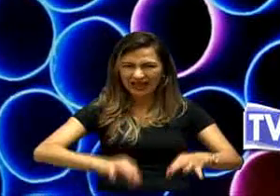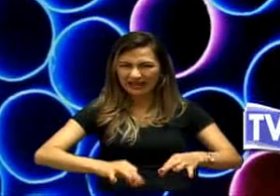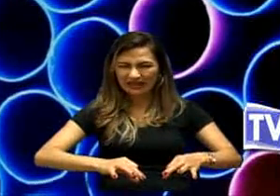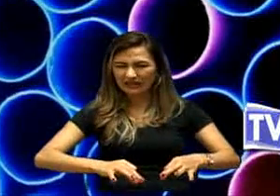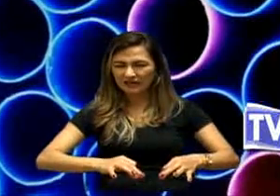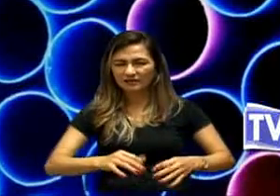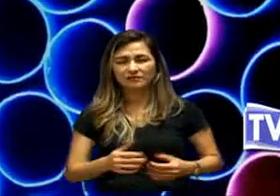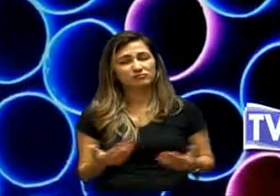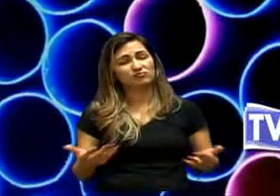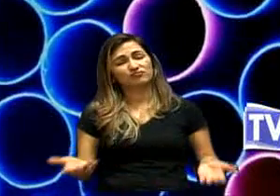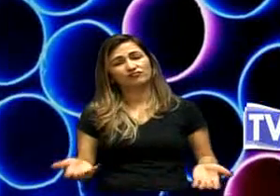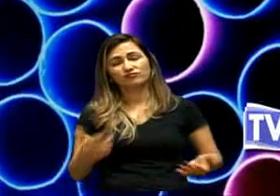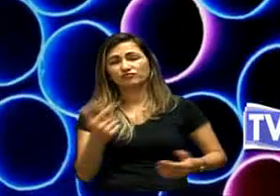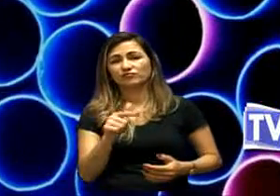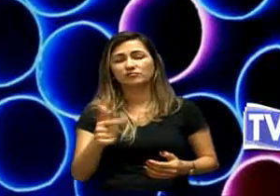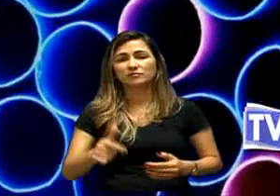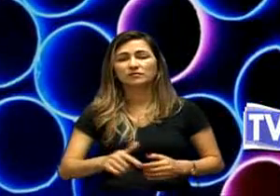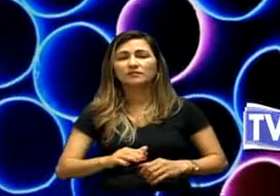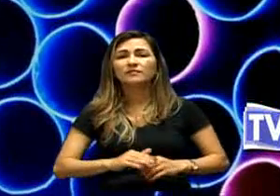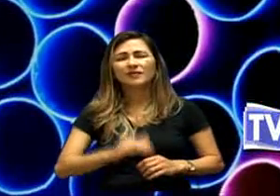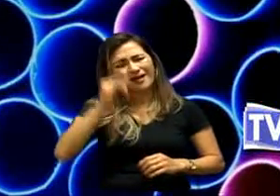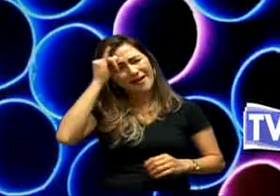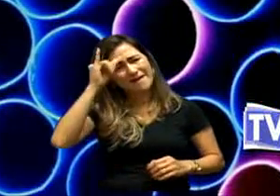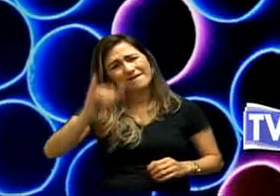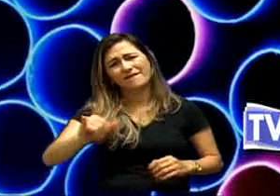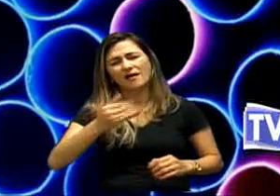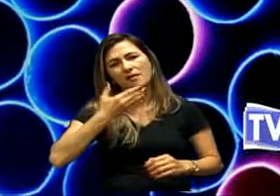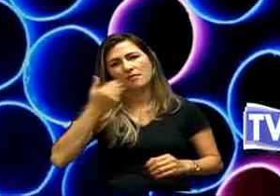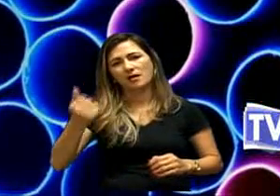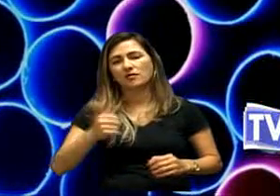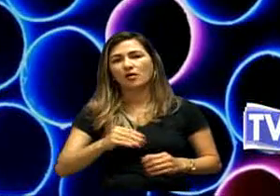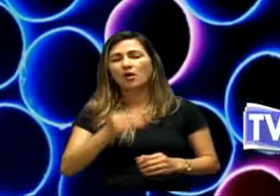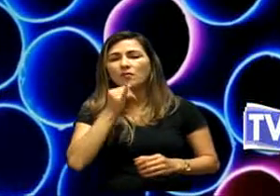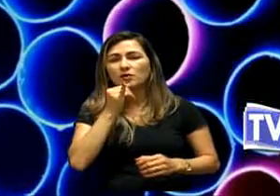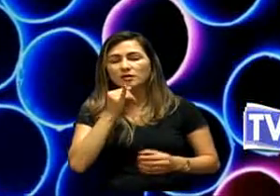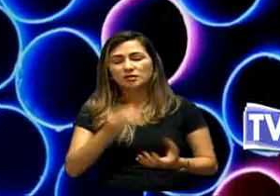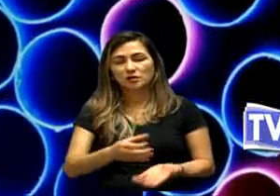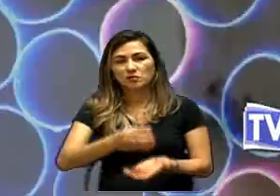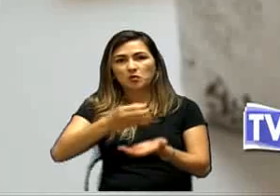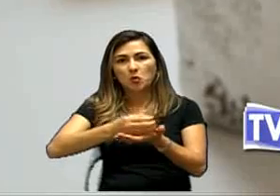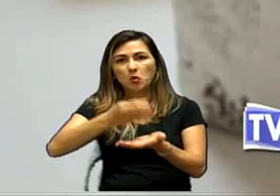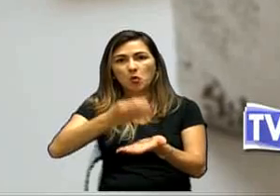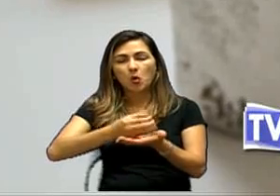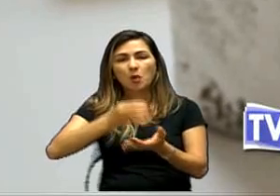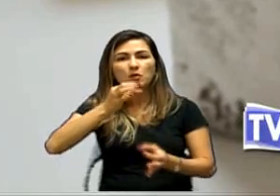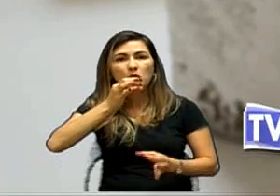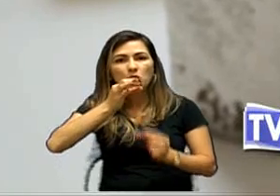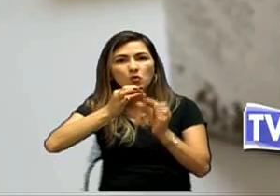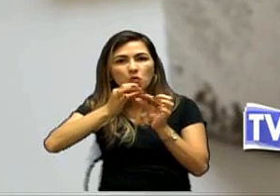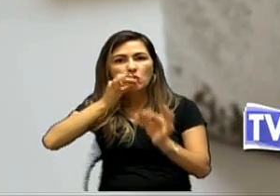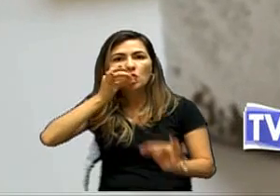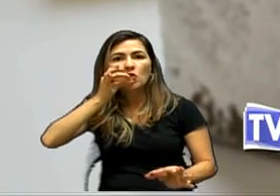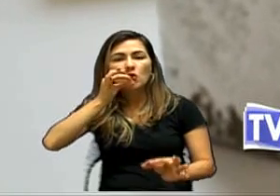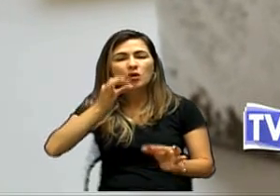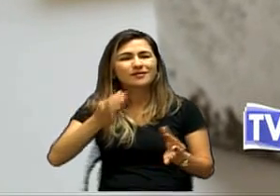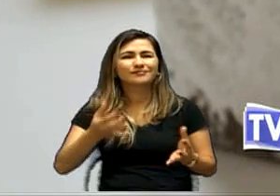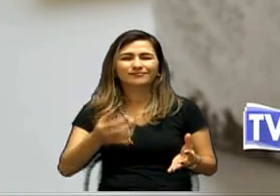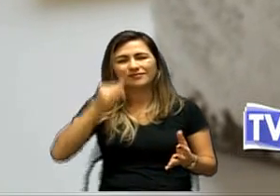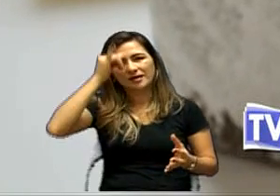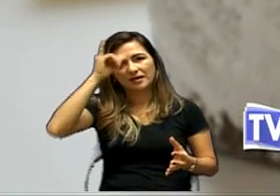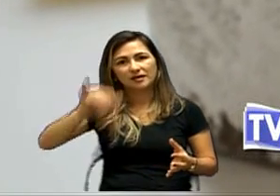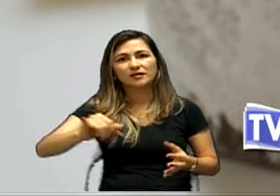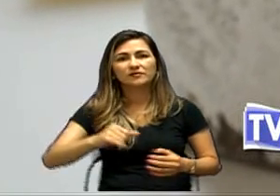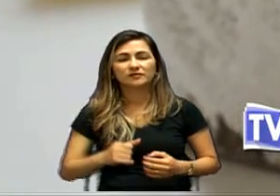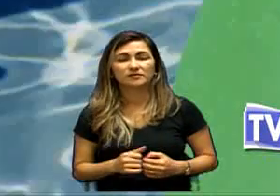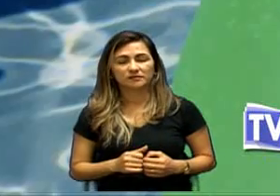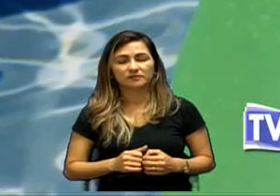mas evite ao máximo o plástico desnecessário, como o de canudinhos e copos descartáveis. Prefira embalagens retornáveis e feitas